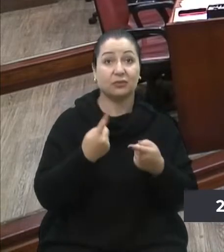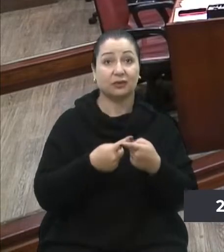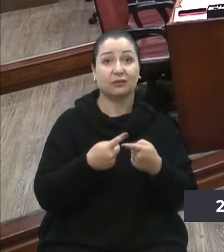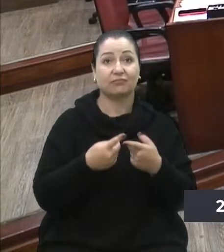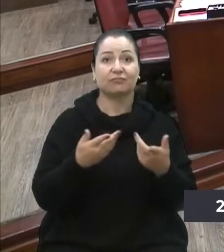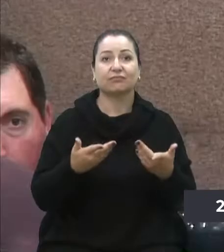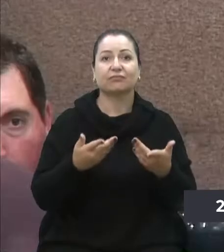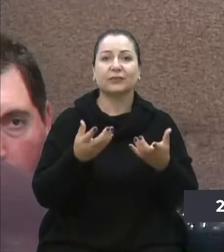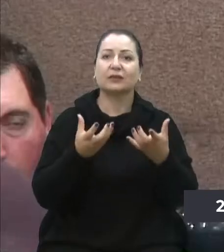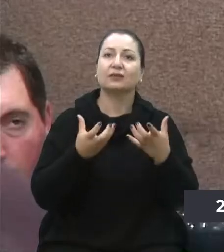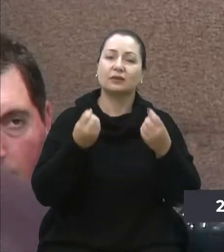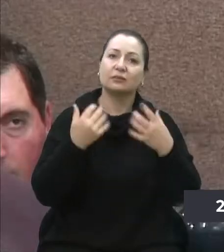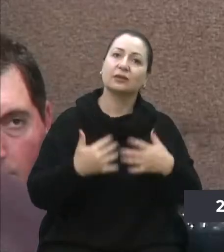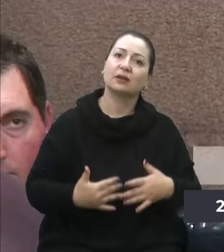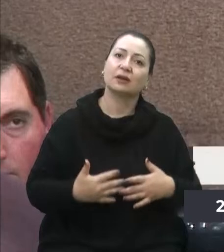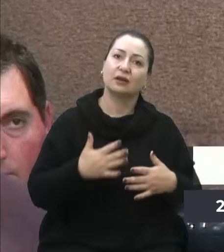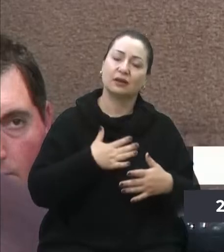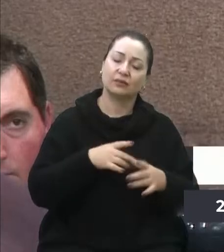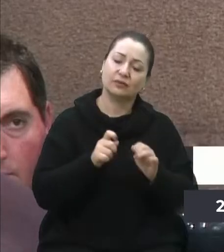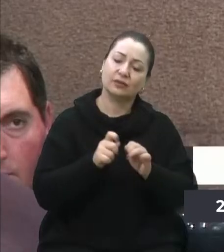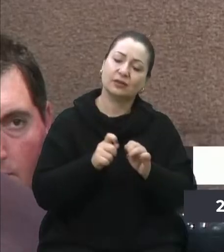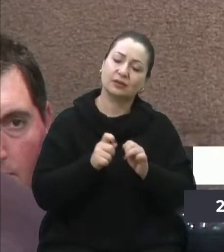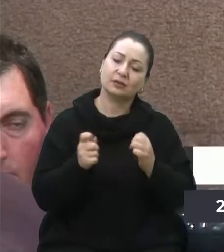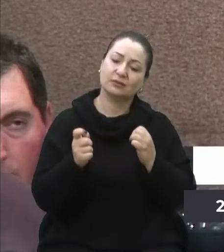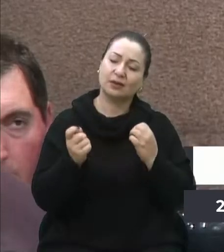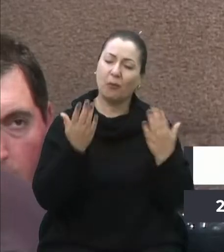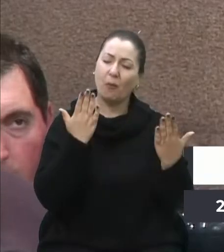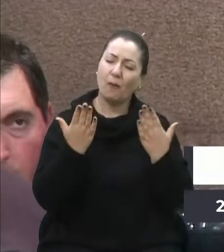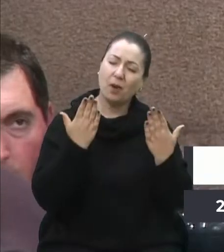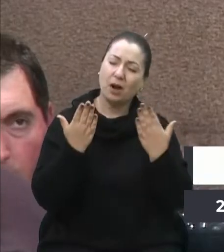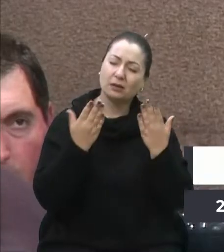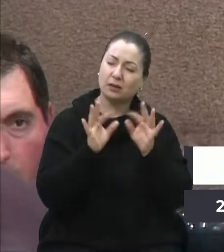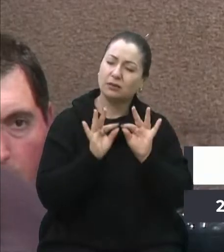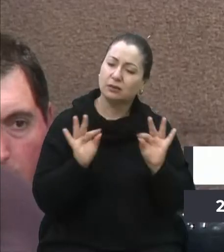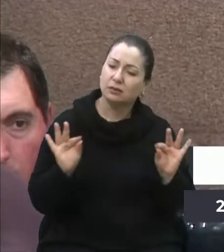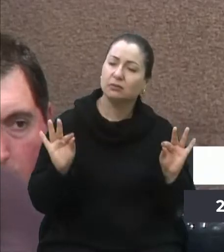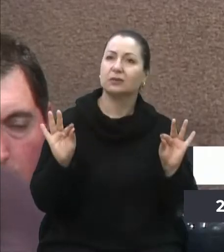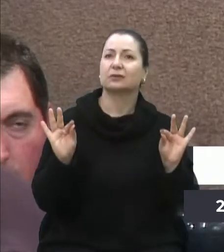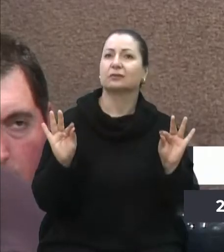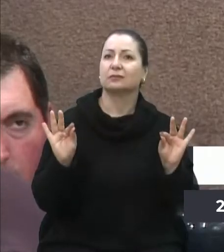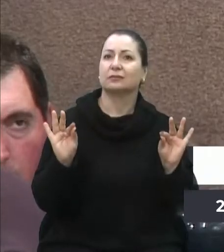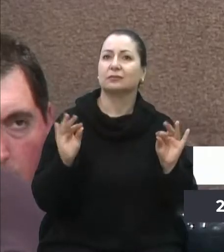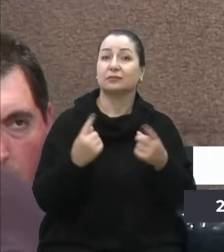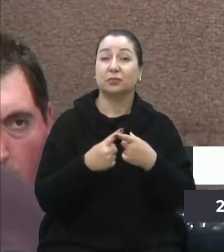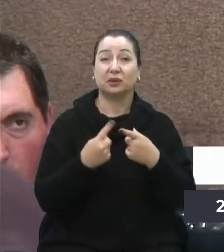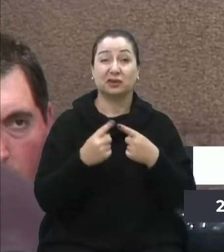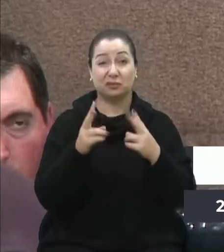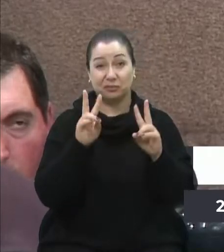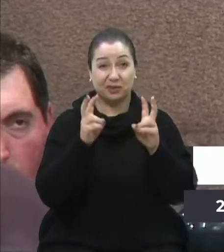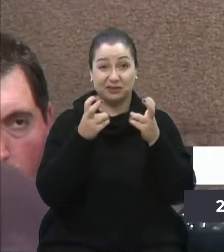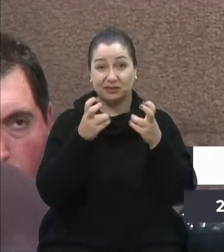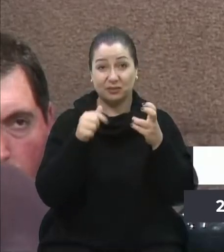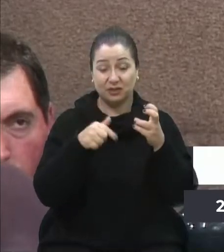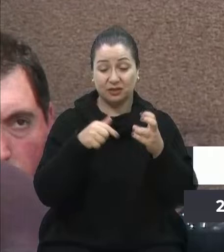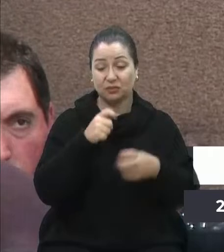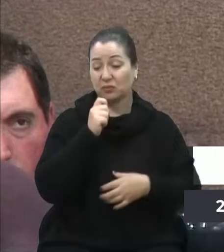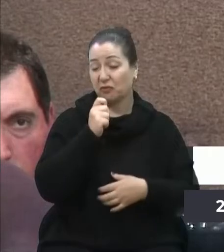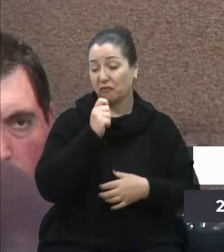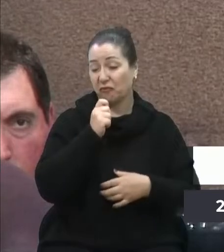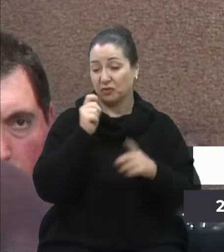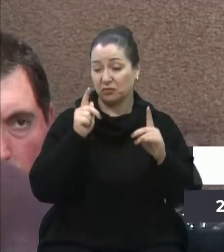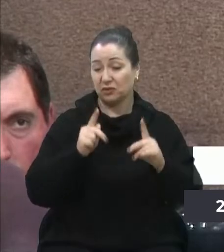queria dizer é o seguinte, eu vou fazer uma analogia aqui muito simples, porque o que eu vejo muitas vezes nos discursos aqui no microfone é